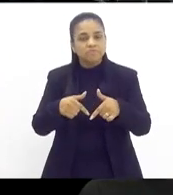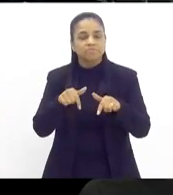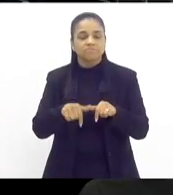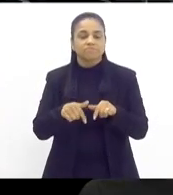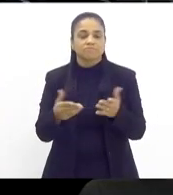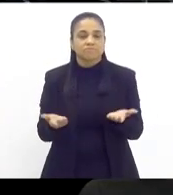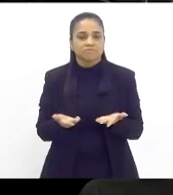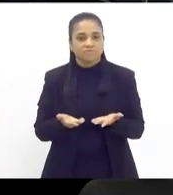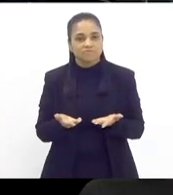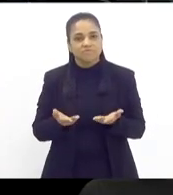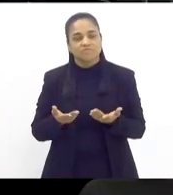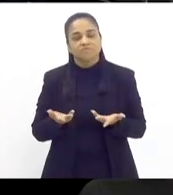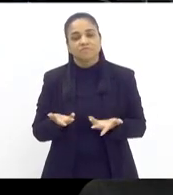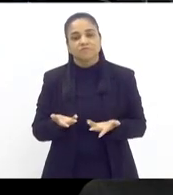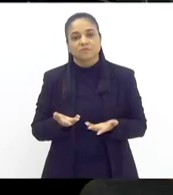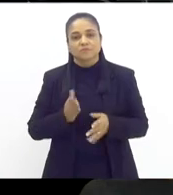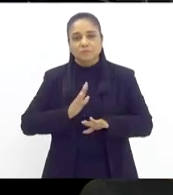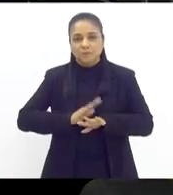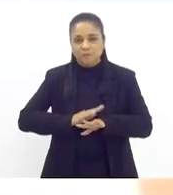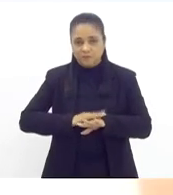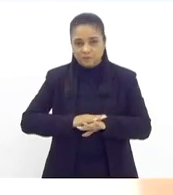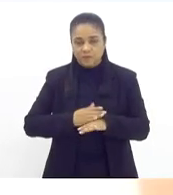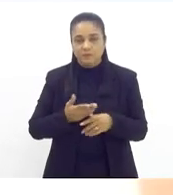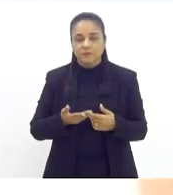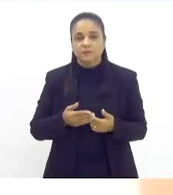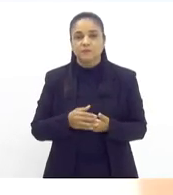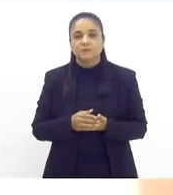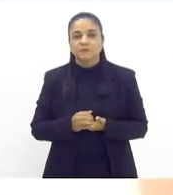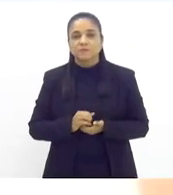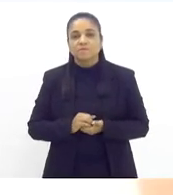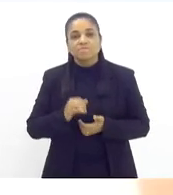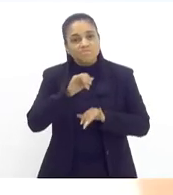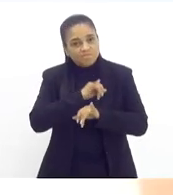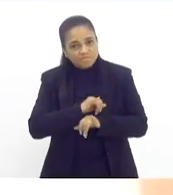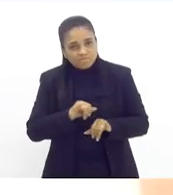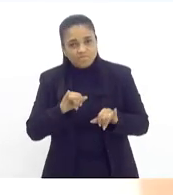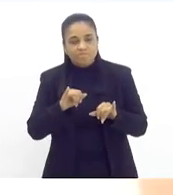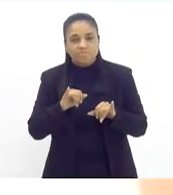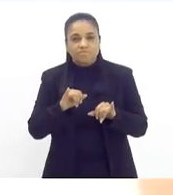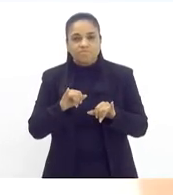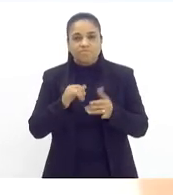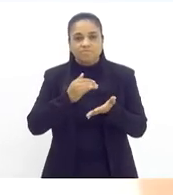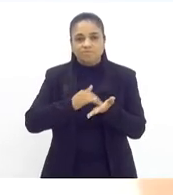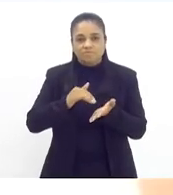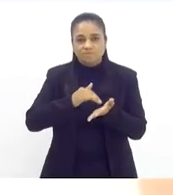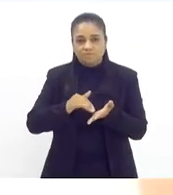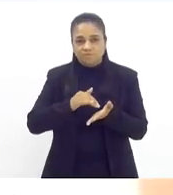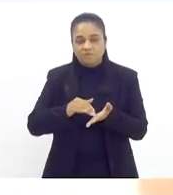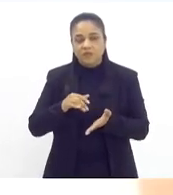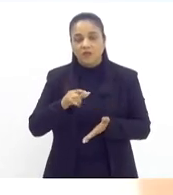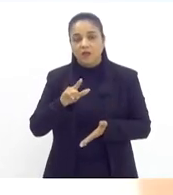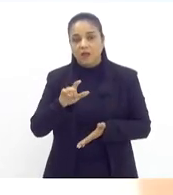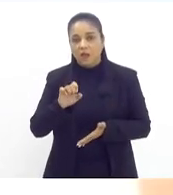nesse momento. Eu queria dizer que o secretário Leonardo